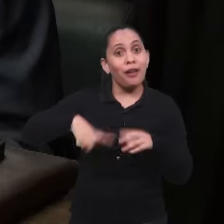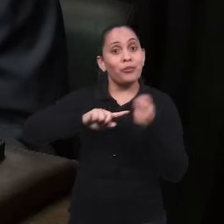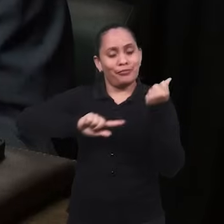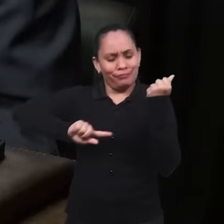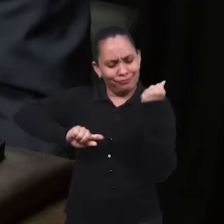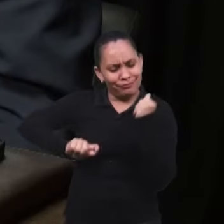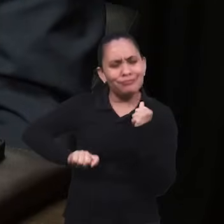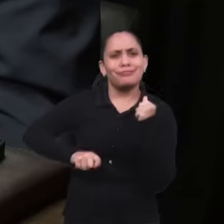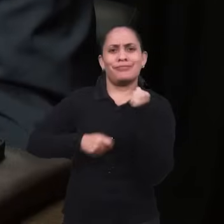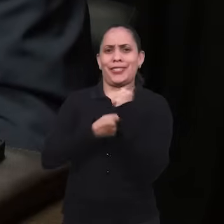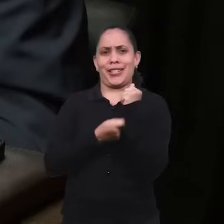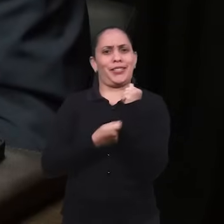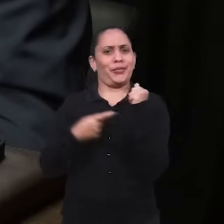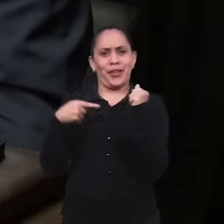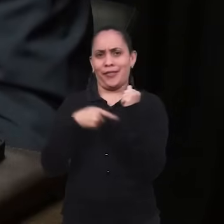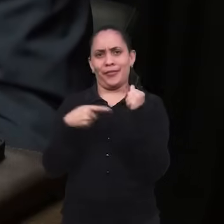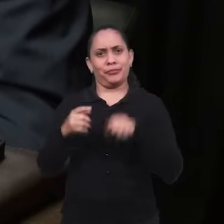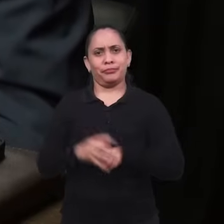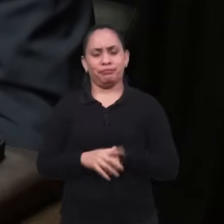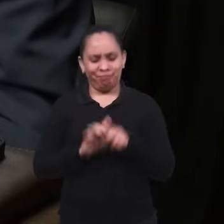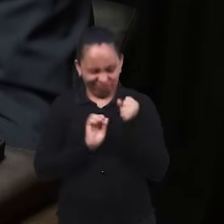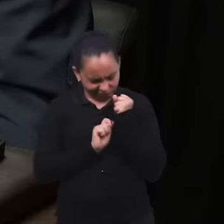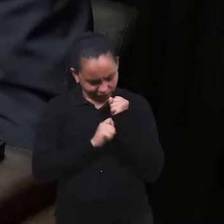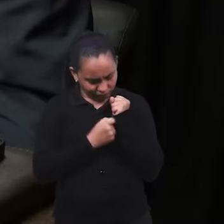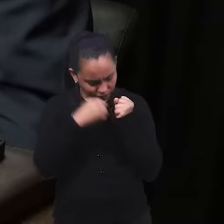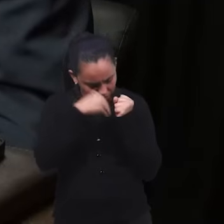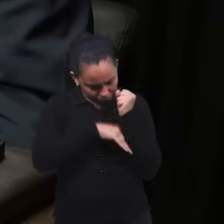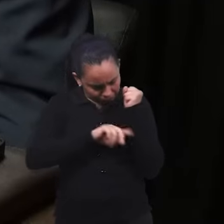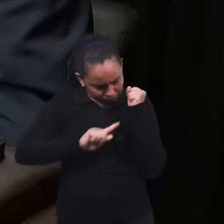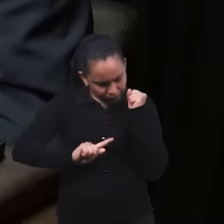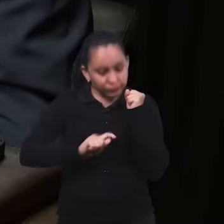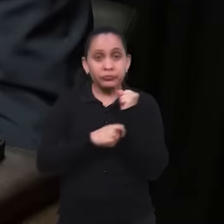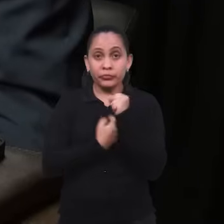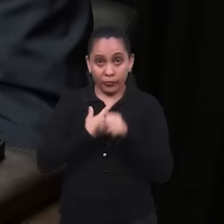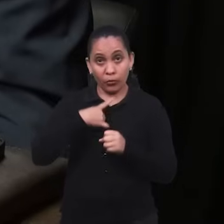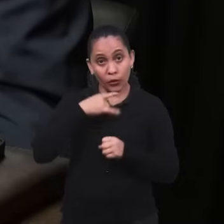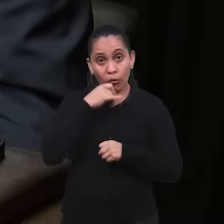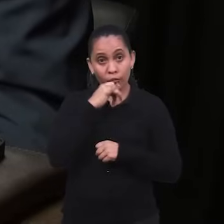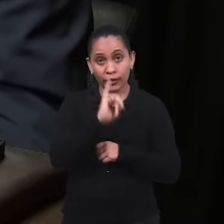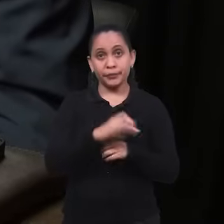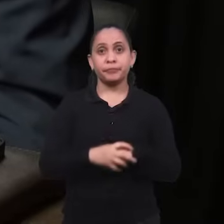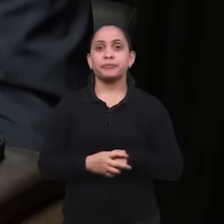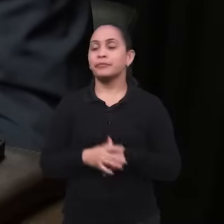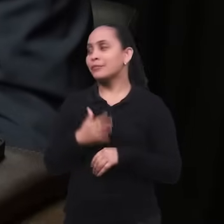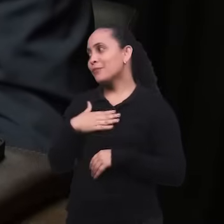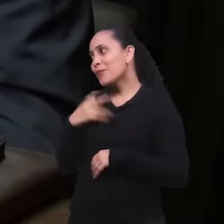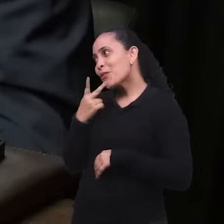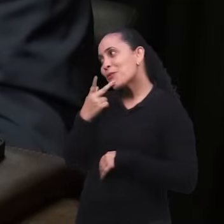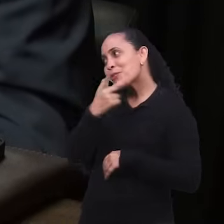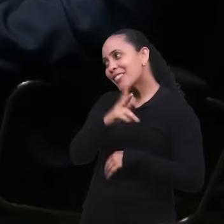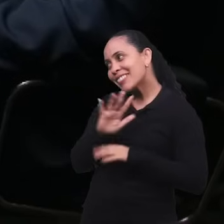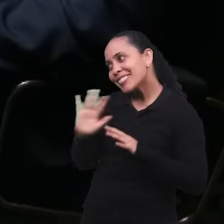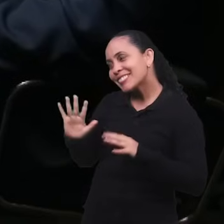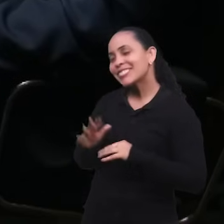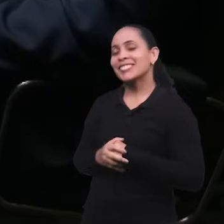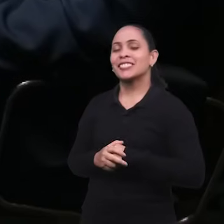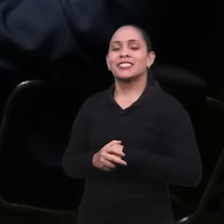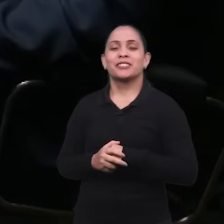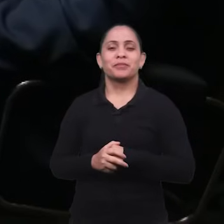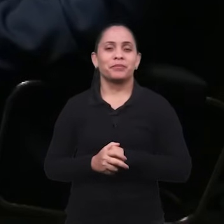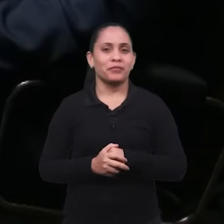mistério. Né? E o mistério tá, Wallace, vou deixar você falar agora. Não, pode deixar. Eu te interrompi.